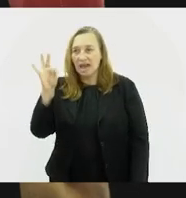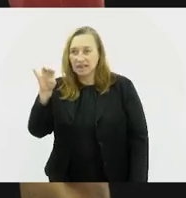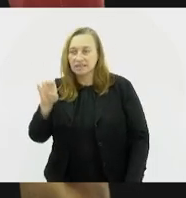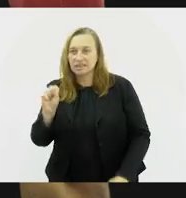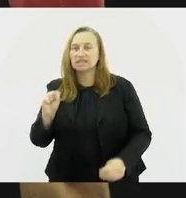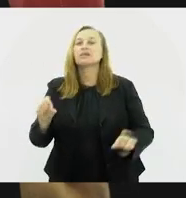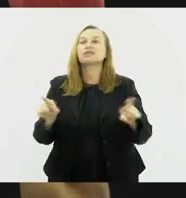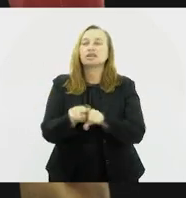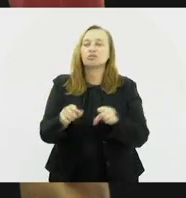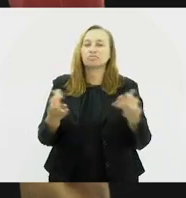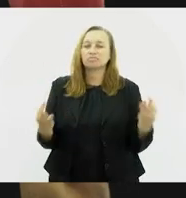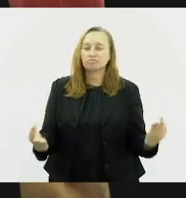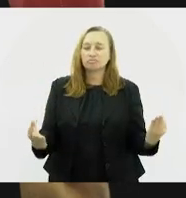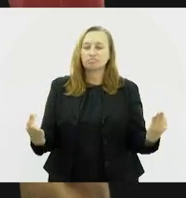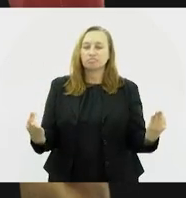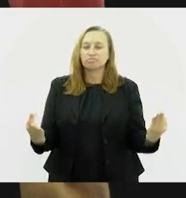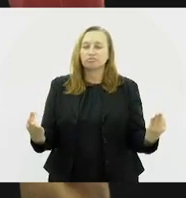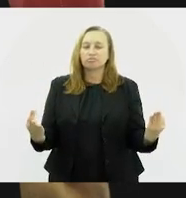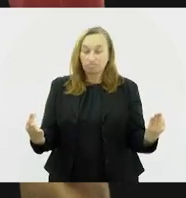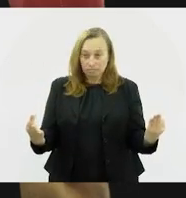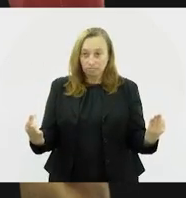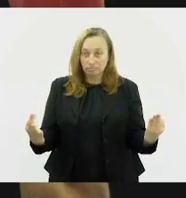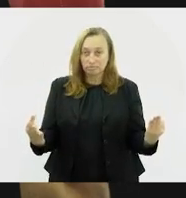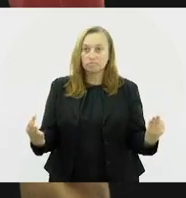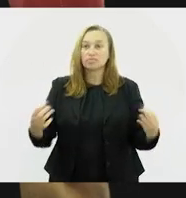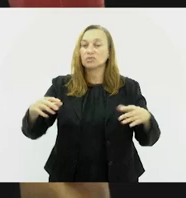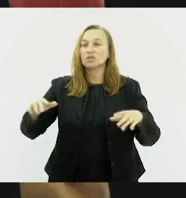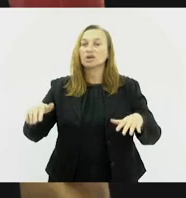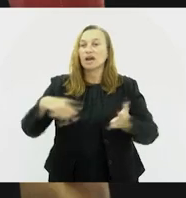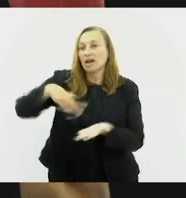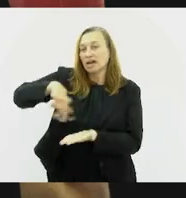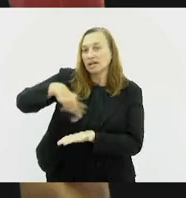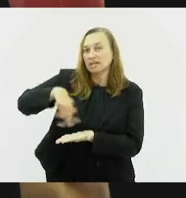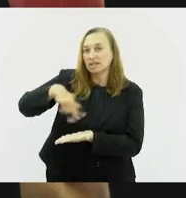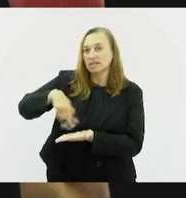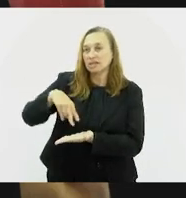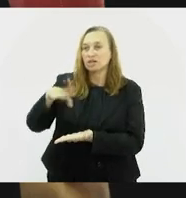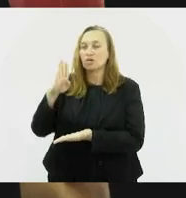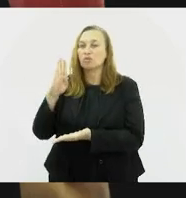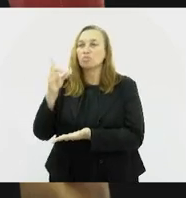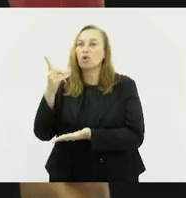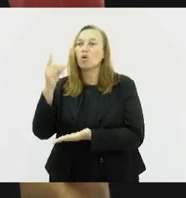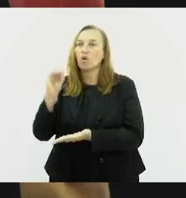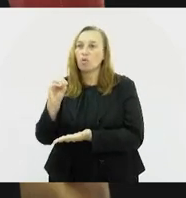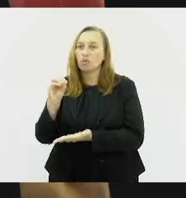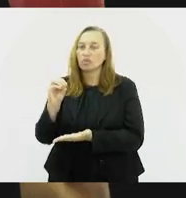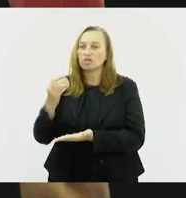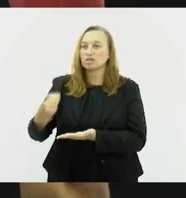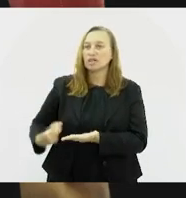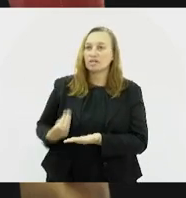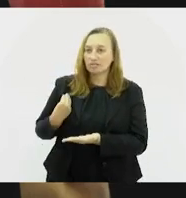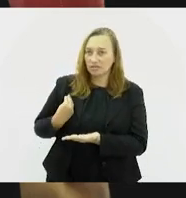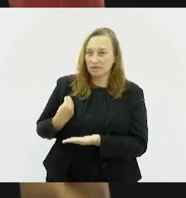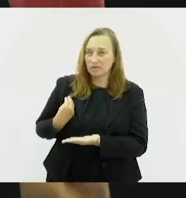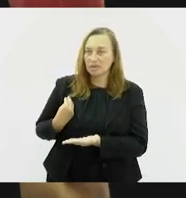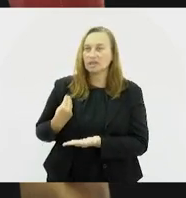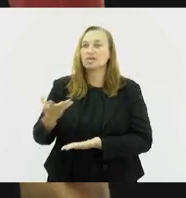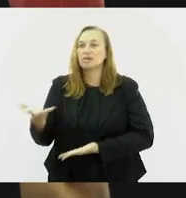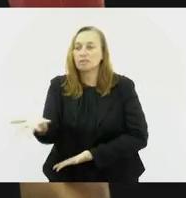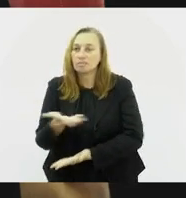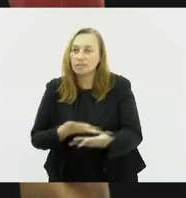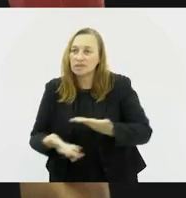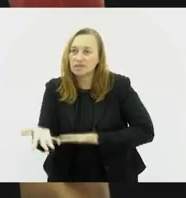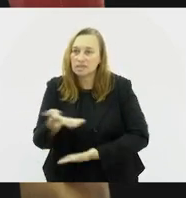com a saúde mental. A dança, o Bloco da Vida, que é uma parceria ISMAIS, Banco da Cidadania